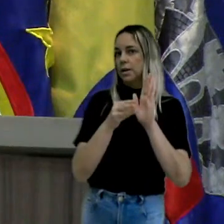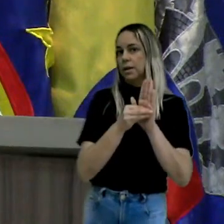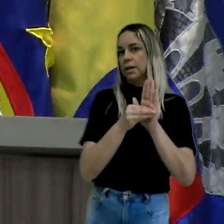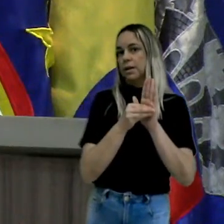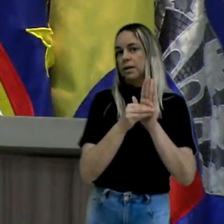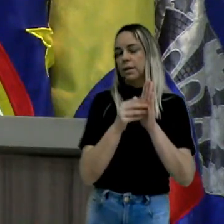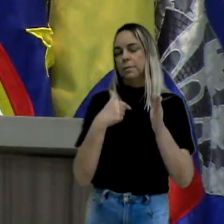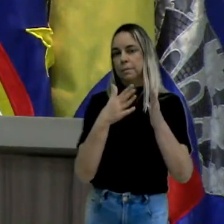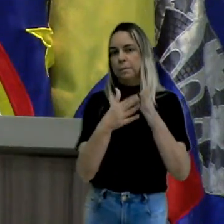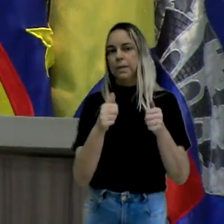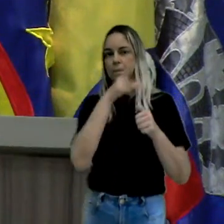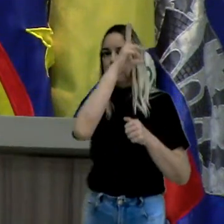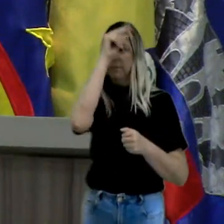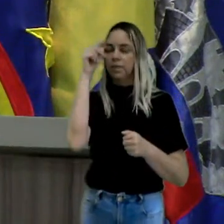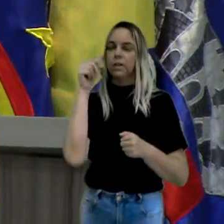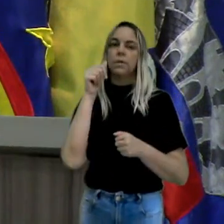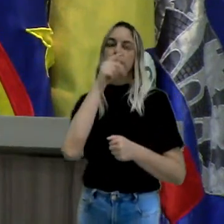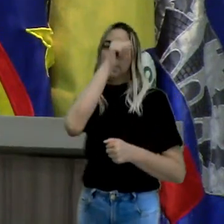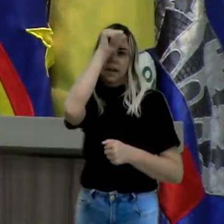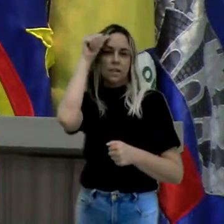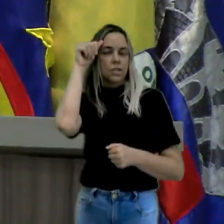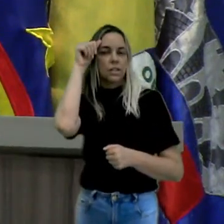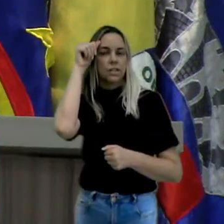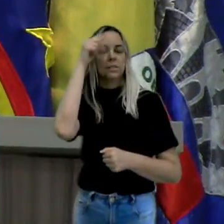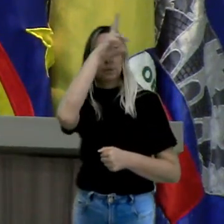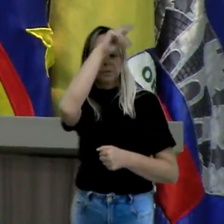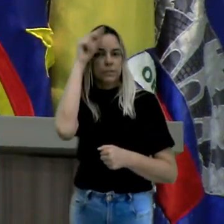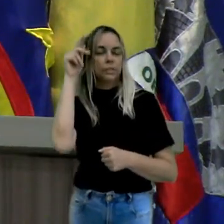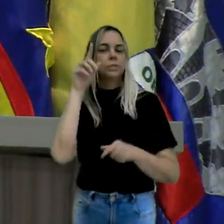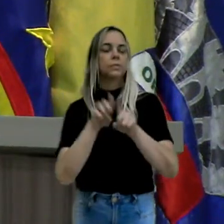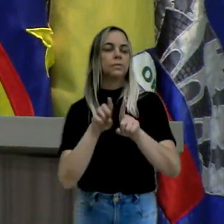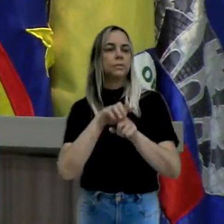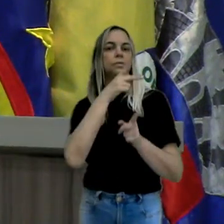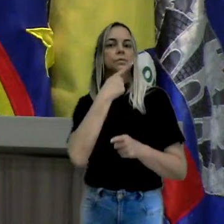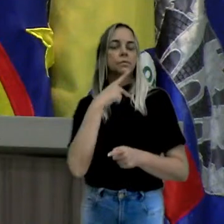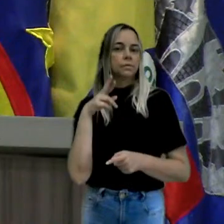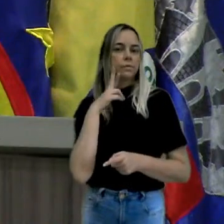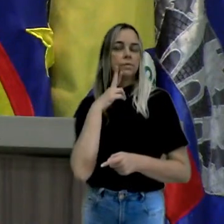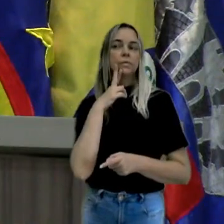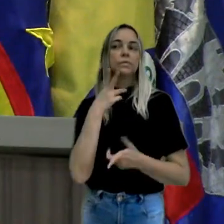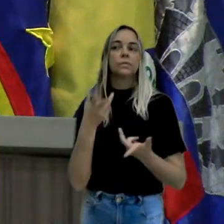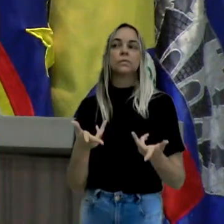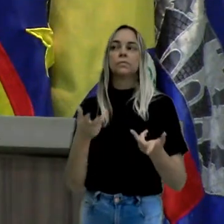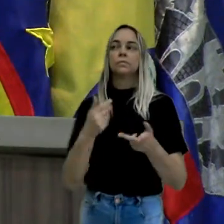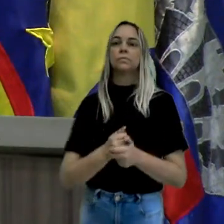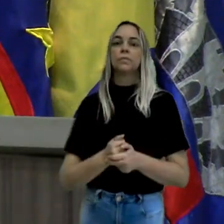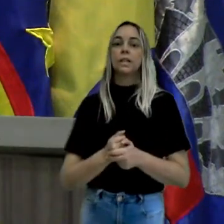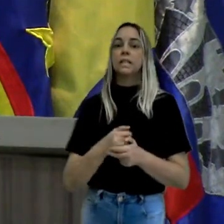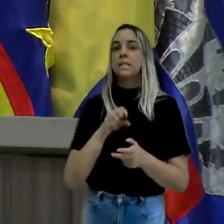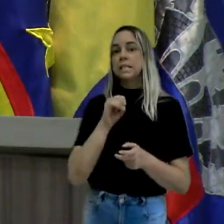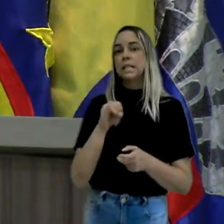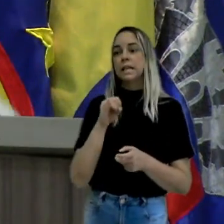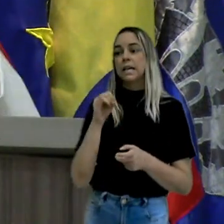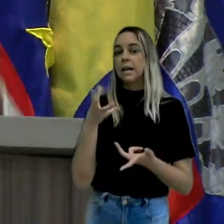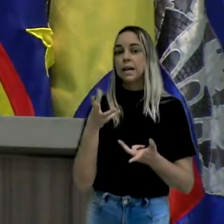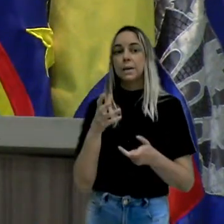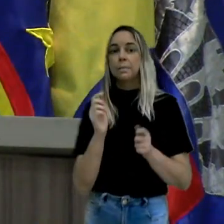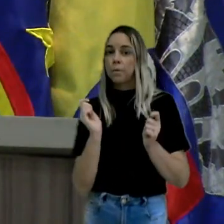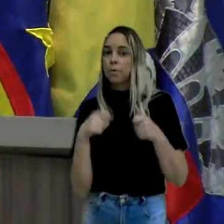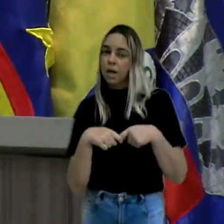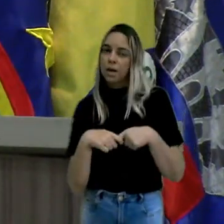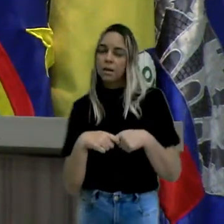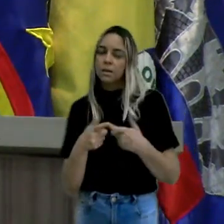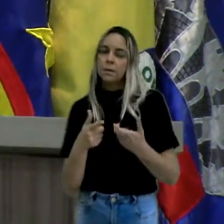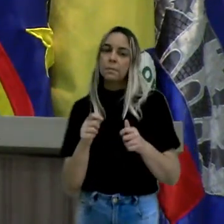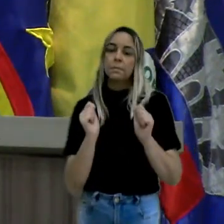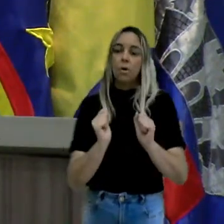solicitando ao prefeito Alexandre Batité e a Paulo Renato que, assim que possível, fazer uma nova estrutura